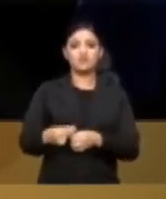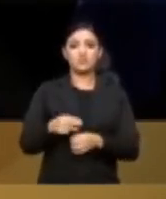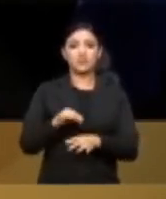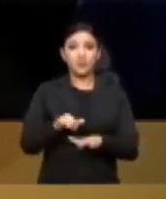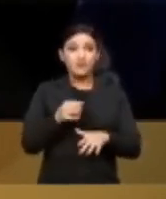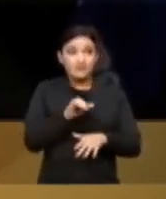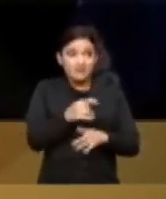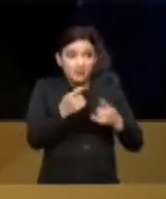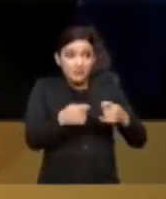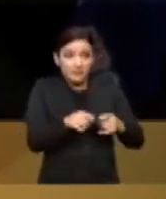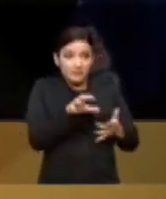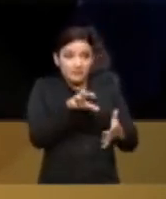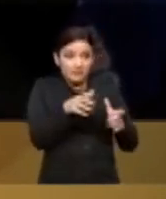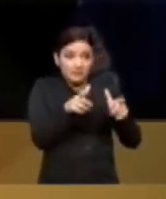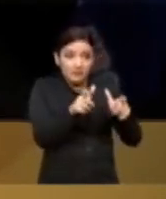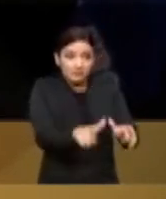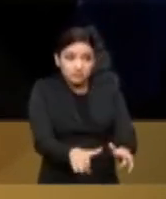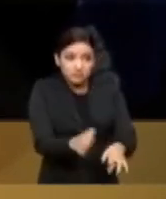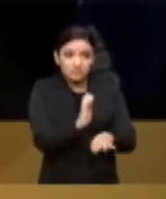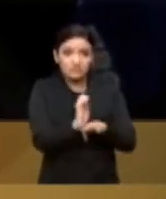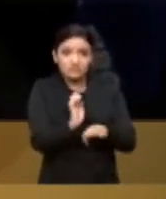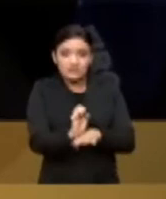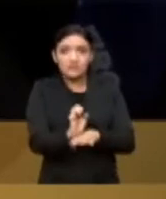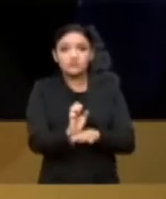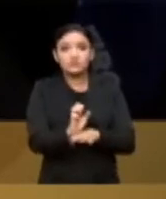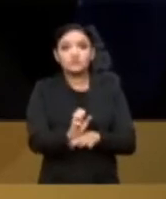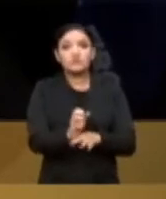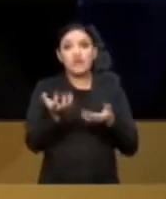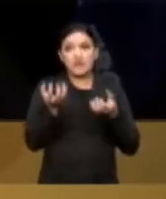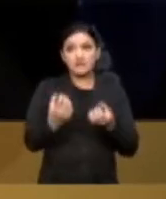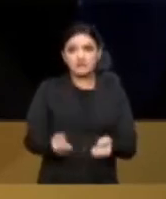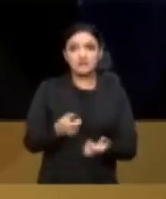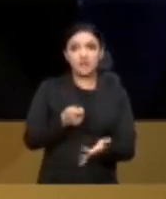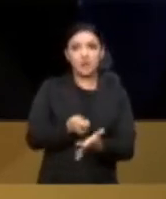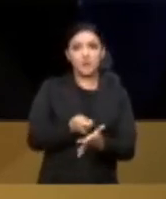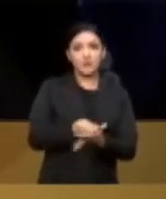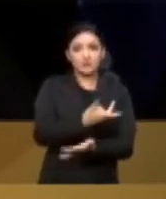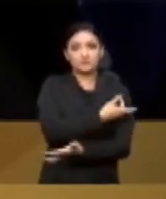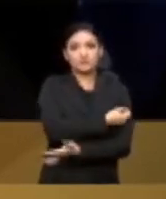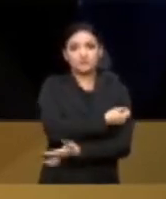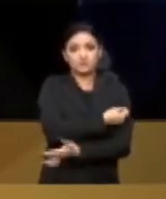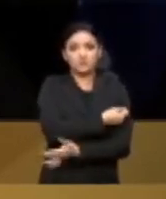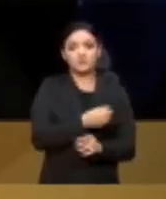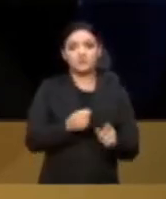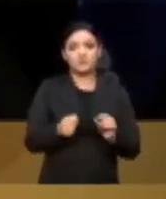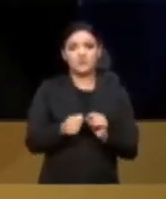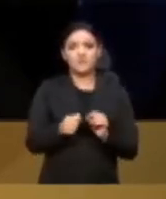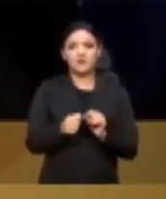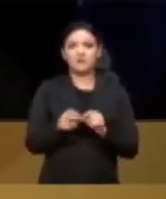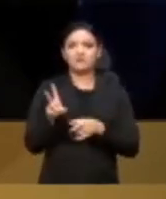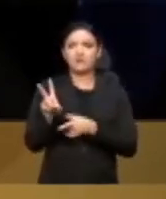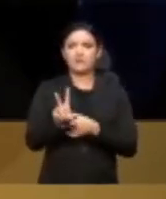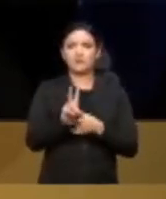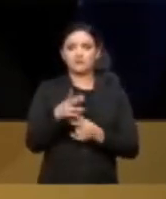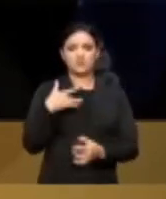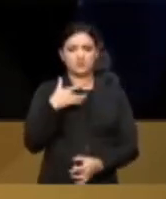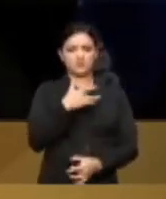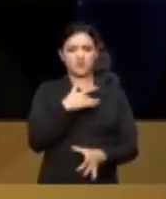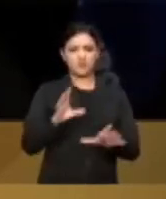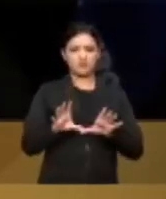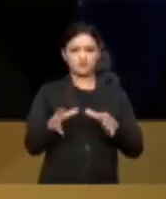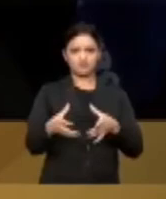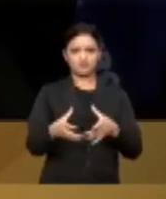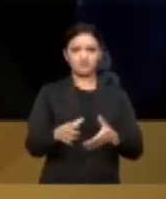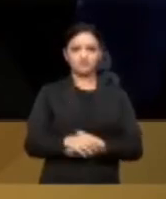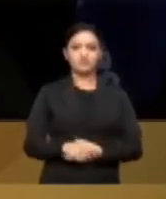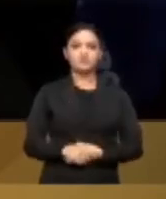respectivos territórios, adotar a obrigatoriedade da imunização como forma de realizar o direito fundamental à saúde coletiva. O agir